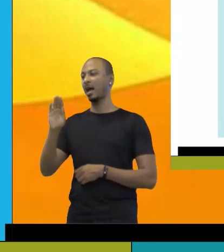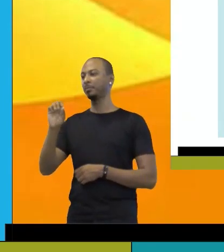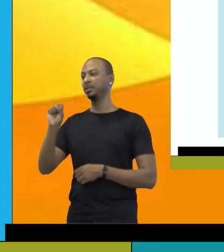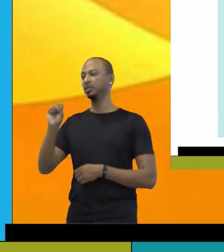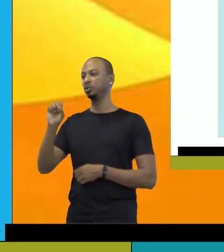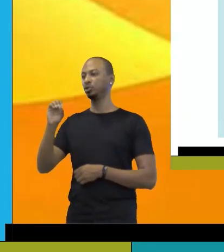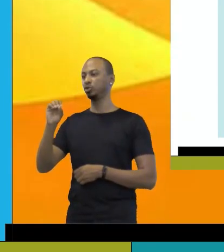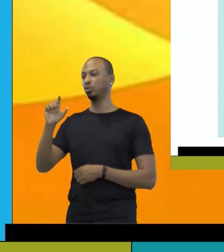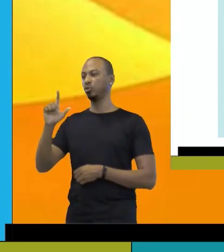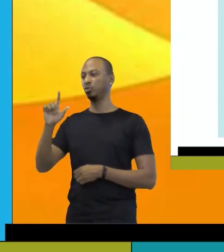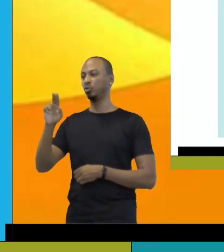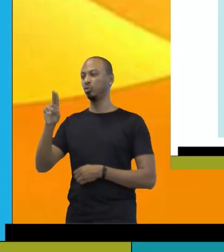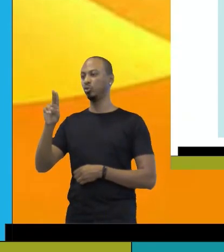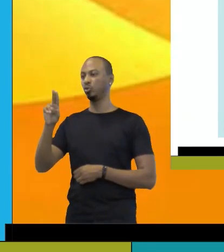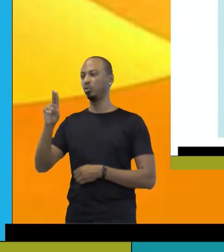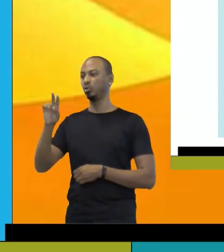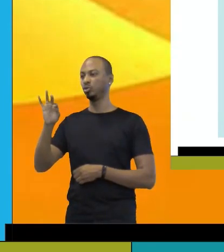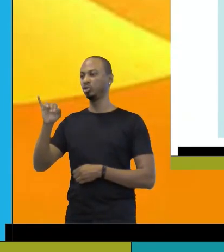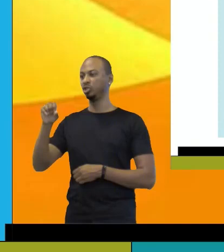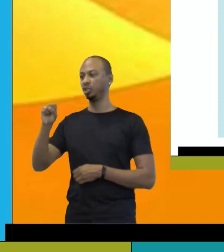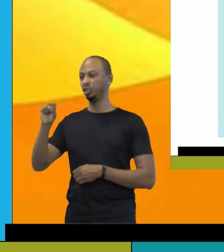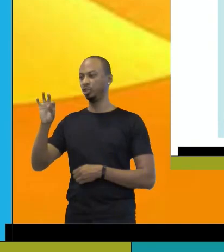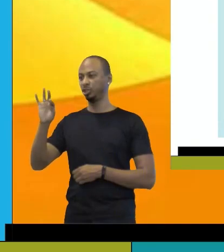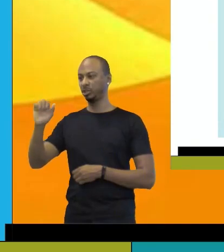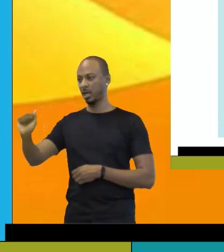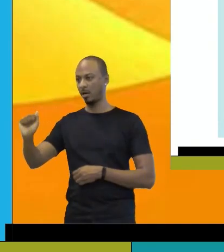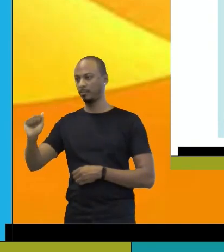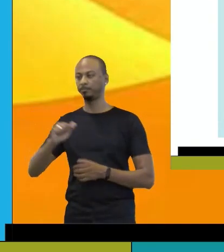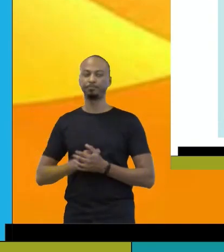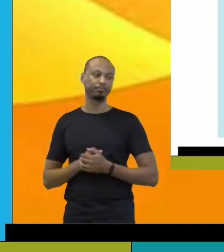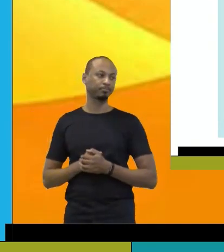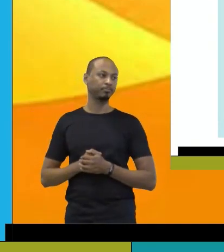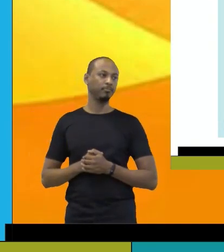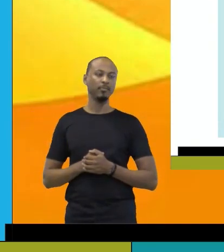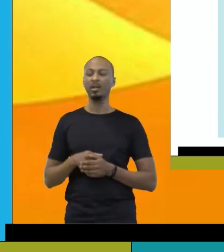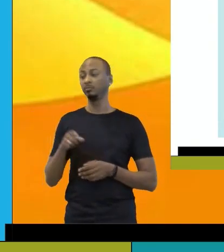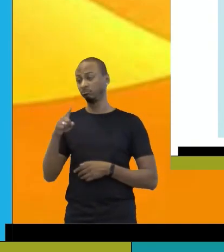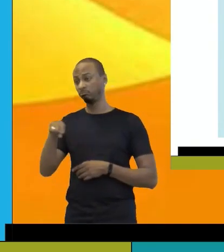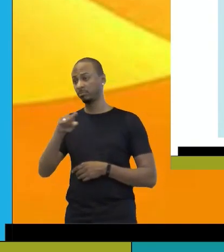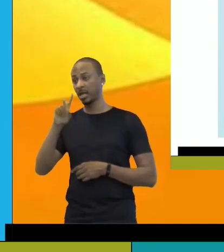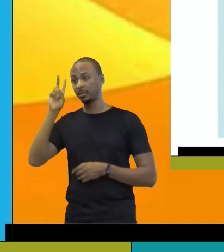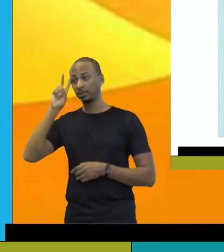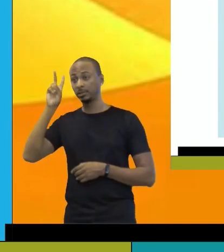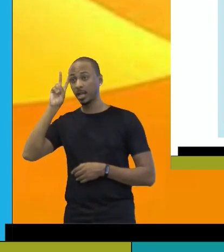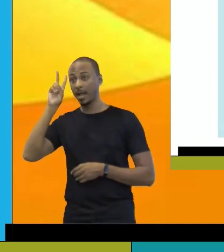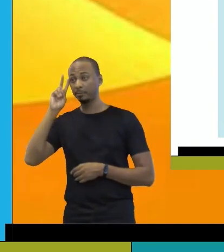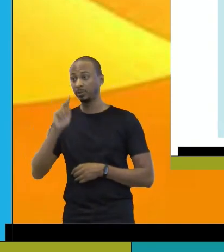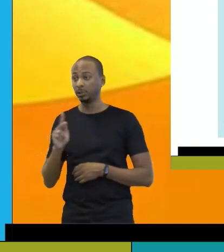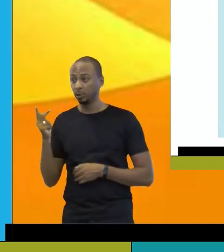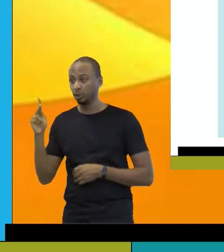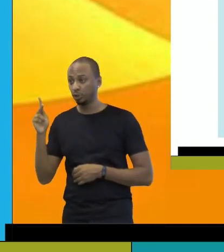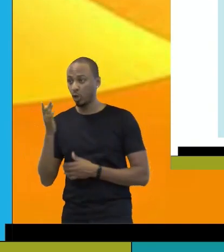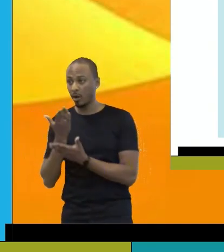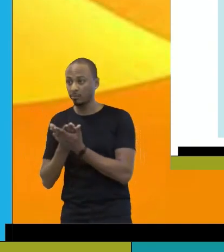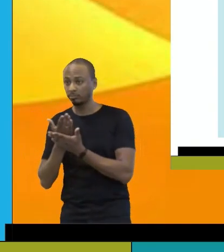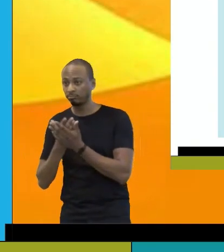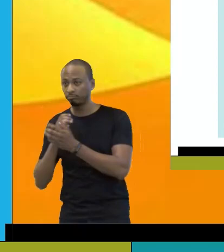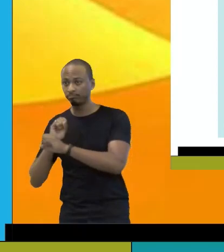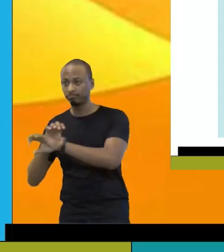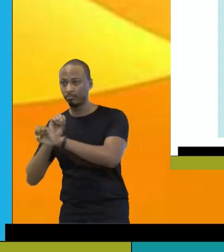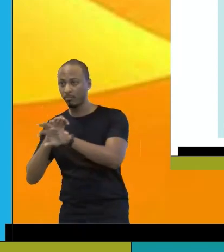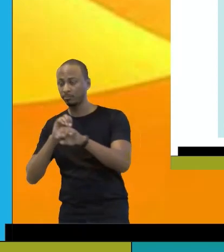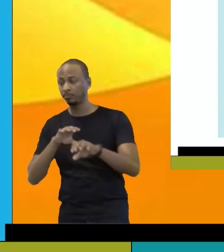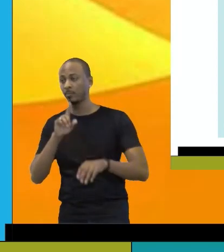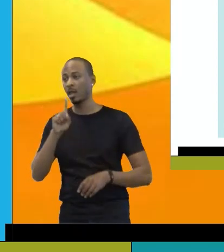absolutistas. Vocês certamente lembram das aulas de história e sabem que o primeiro estado nacional moderno foi